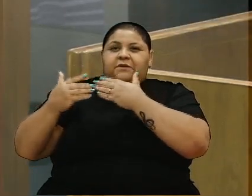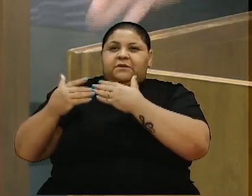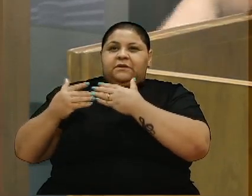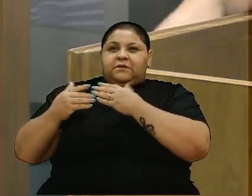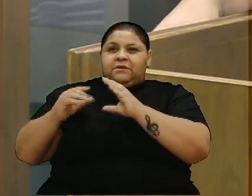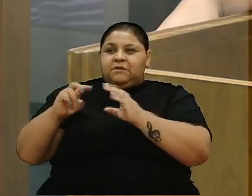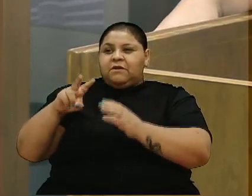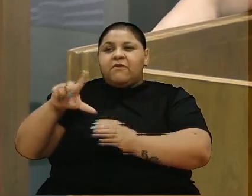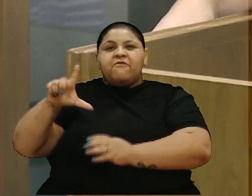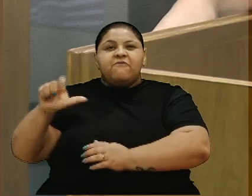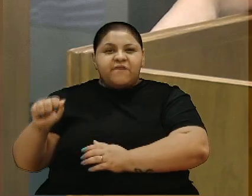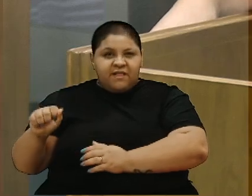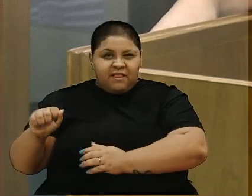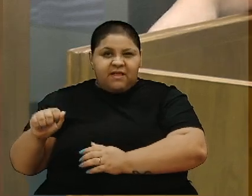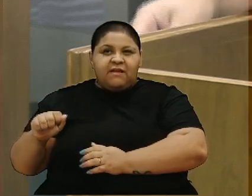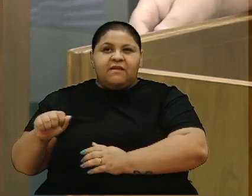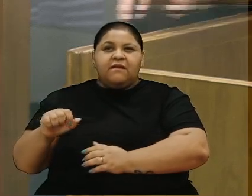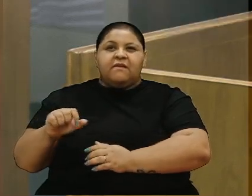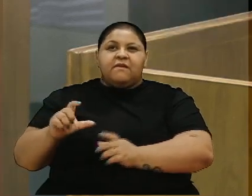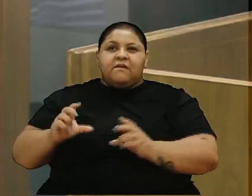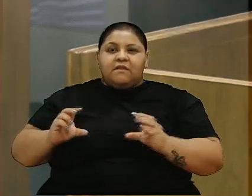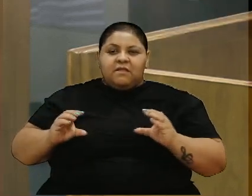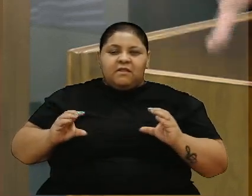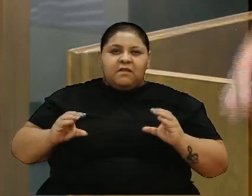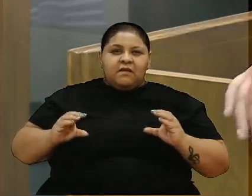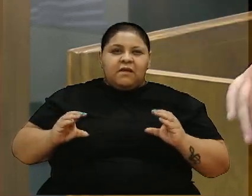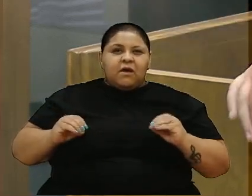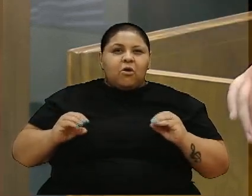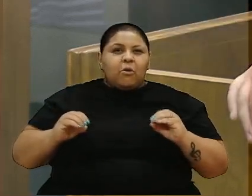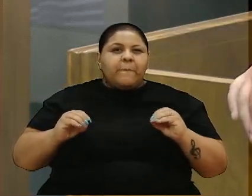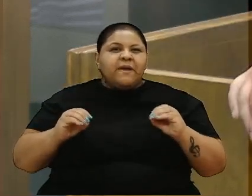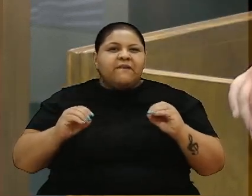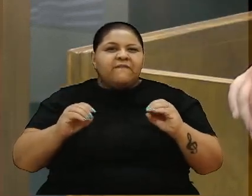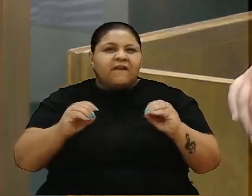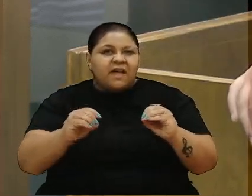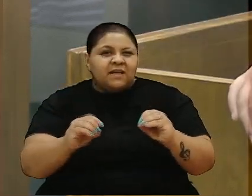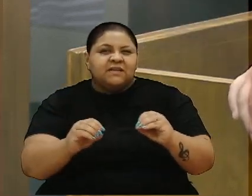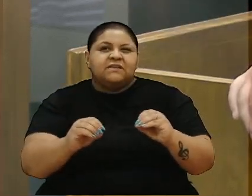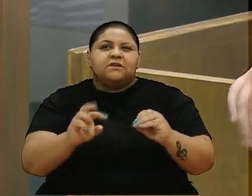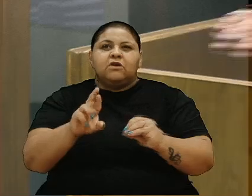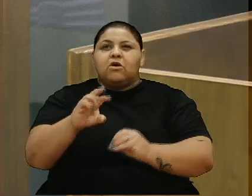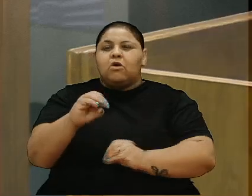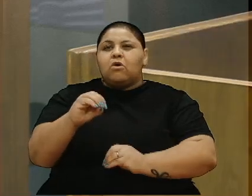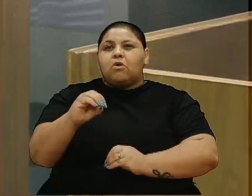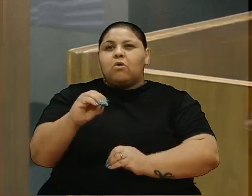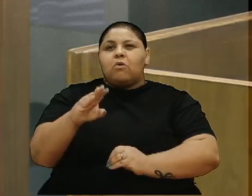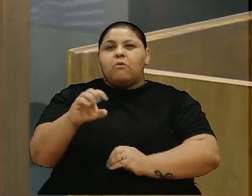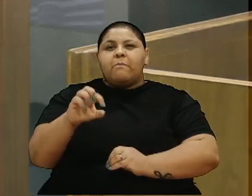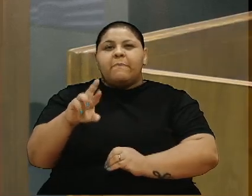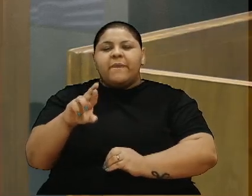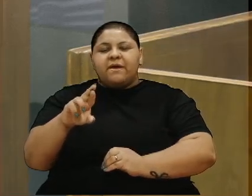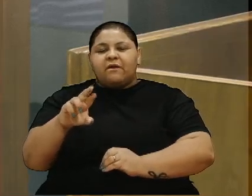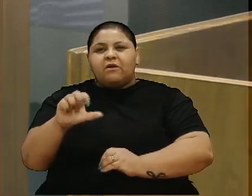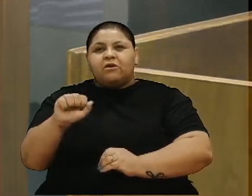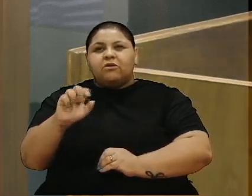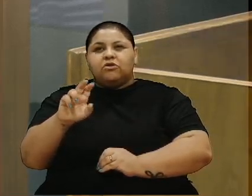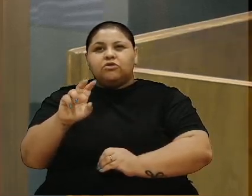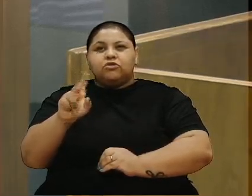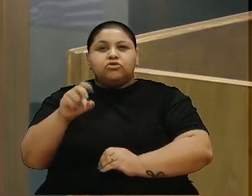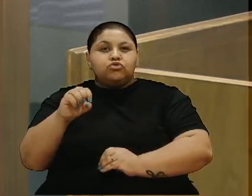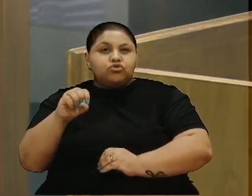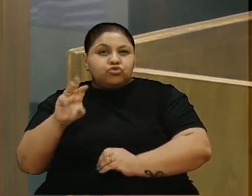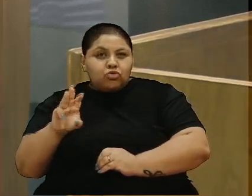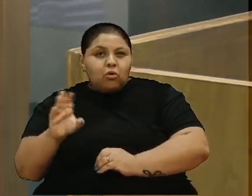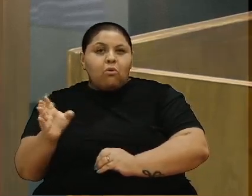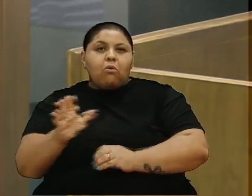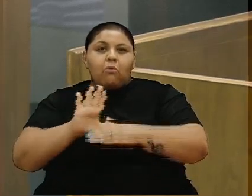operária que se existia, na Frasle, Robertshow, Maesa, Madarco. Enfim, era